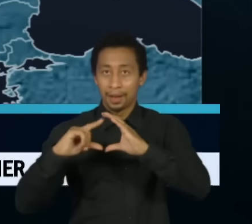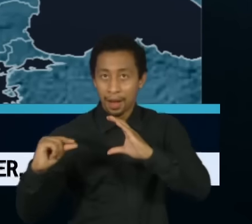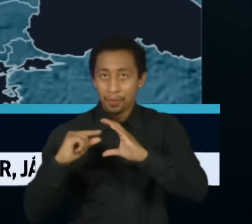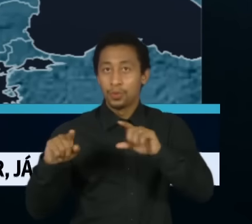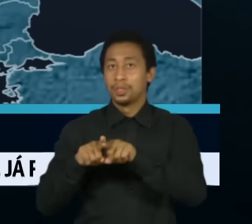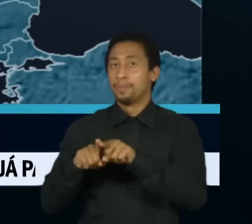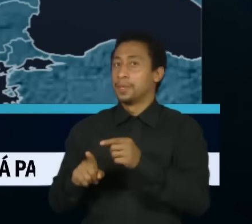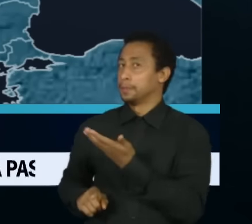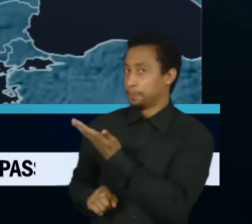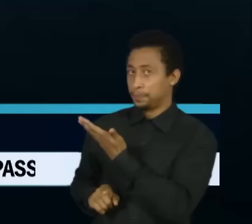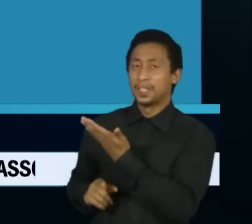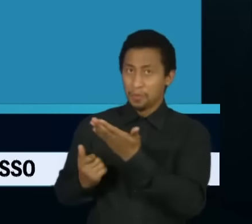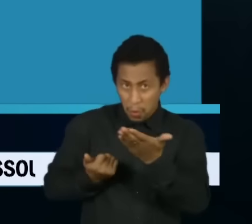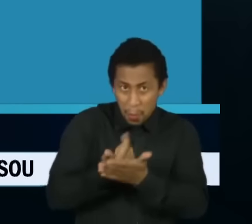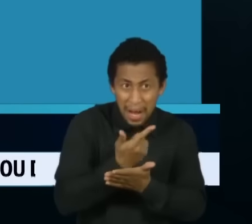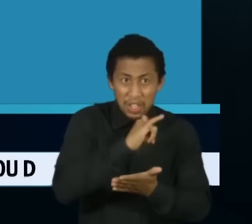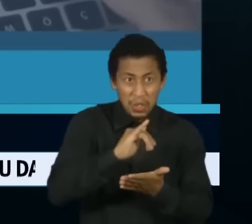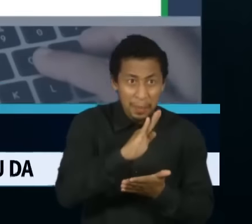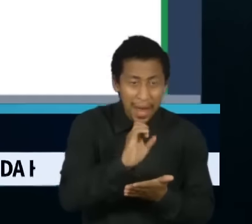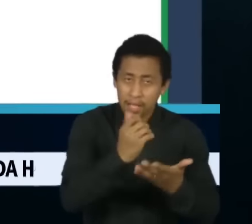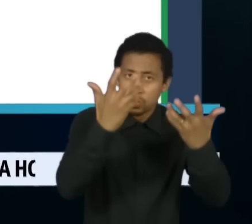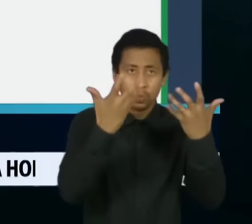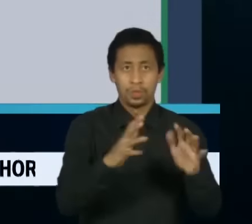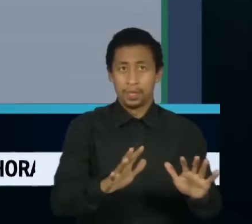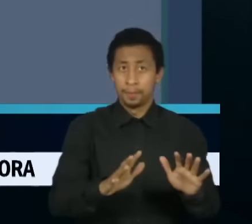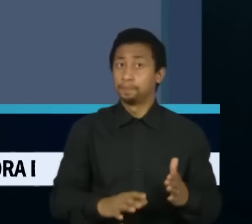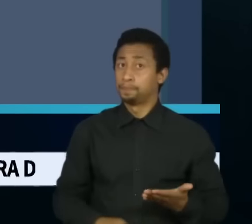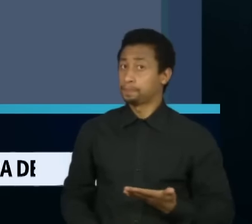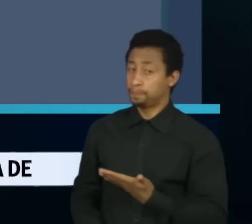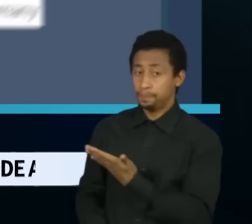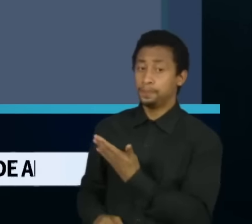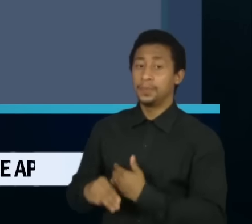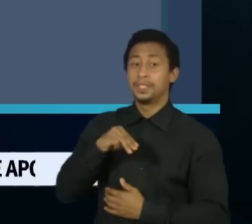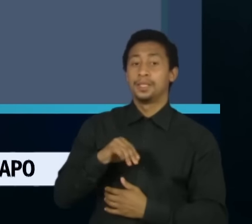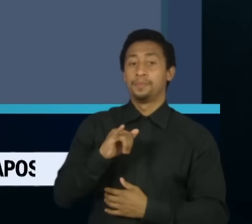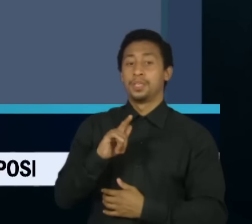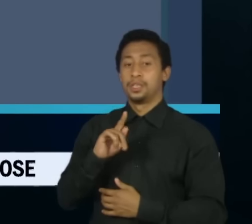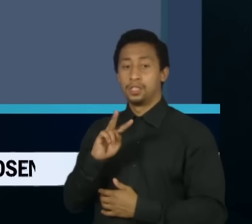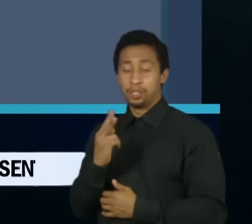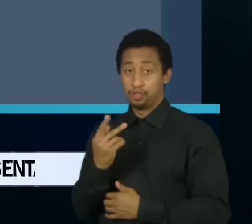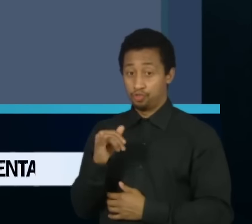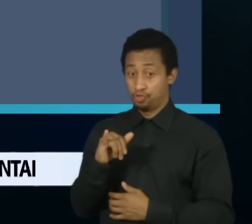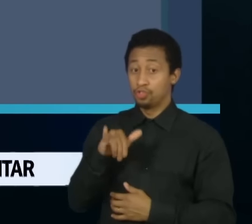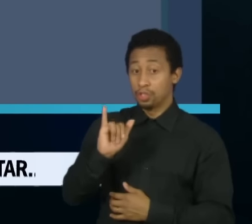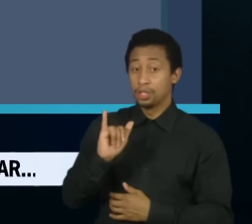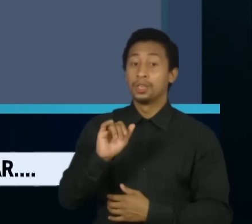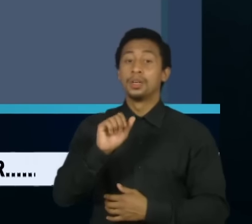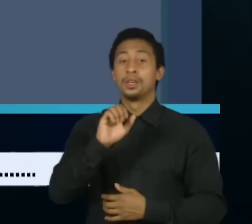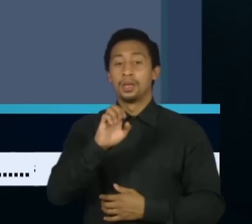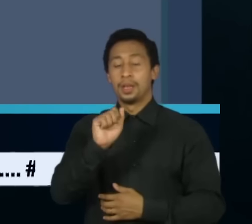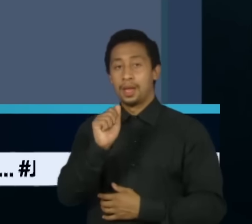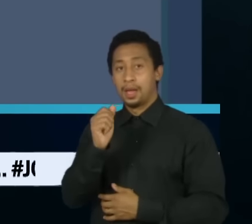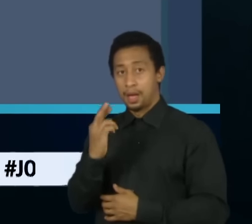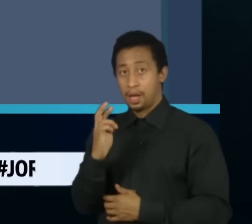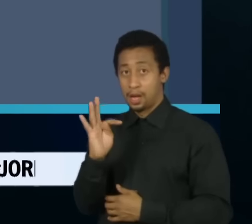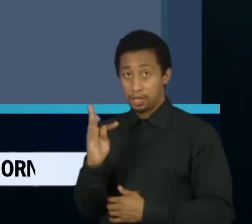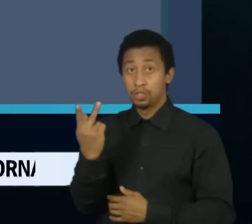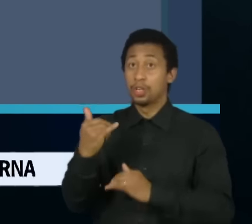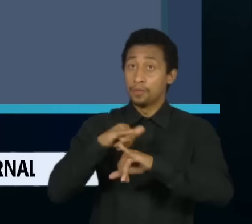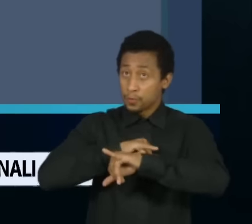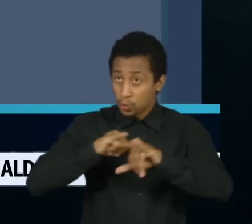marca associada à JBS. O diretor da Mighty Earth na Europa, Nico Musi, declarou que esta faz parte de uma série de ações concretas